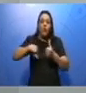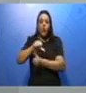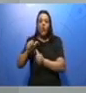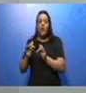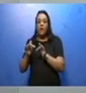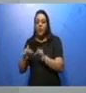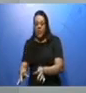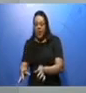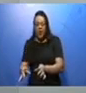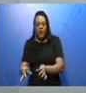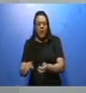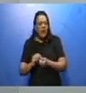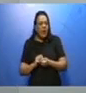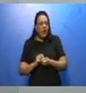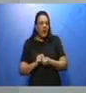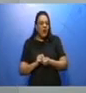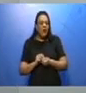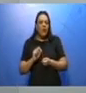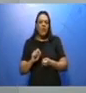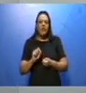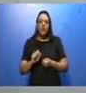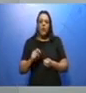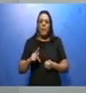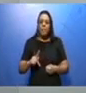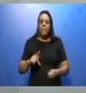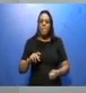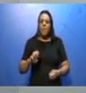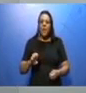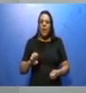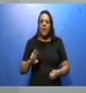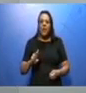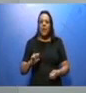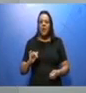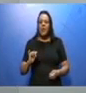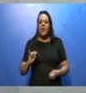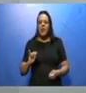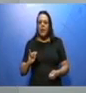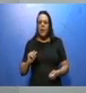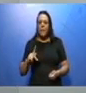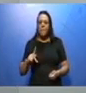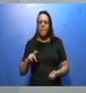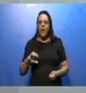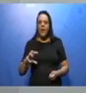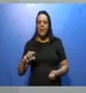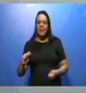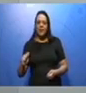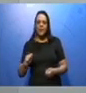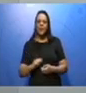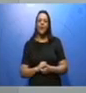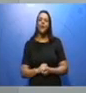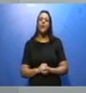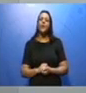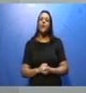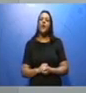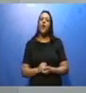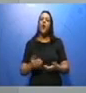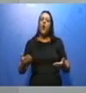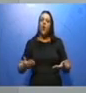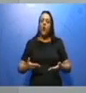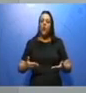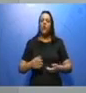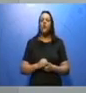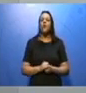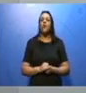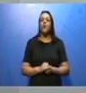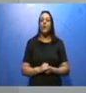super inesperado. É a peripécia, tá? Bom, o que nós vamos ver hoje, no texto que nós vamos estudar um